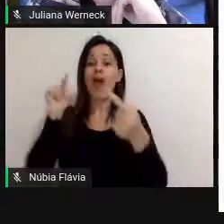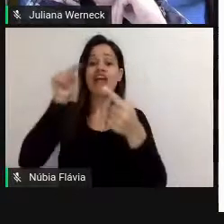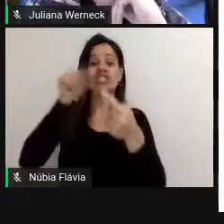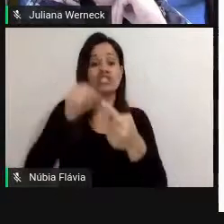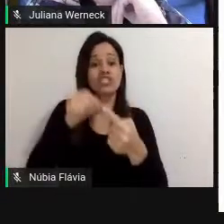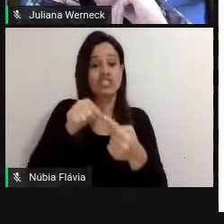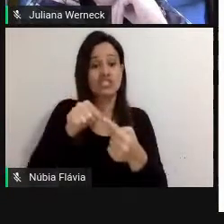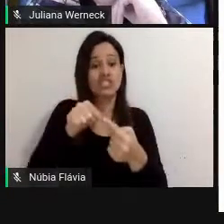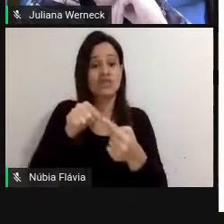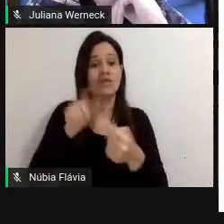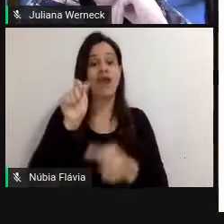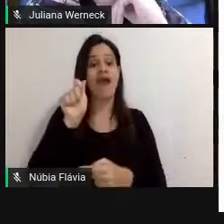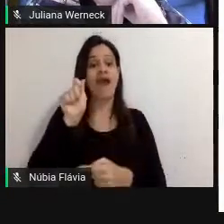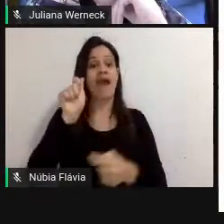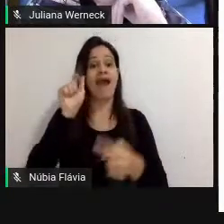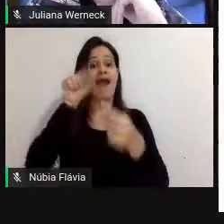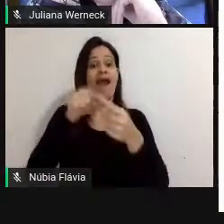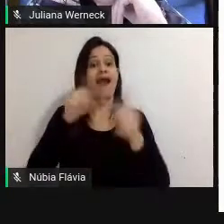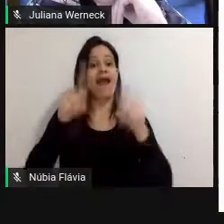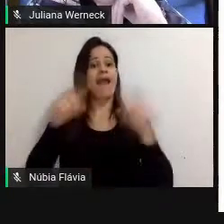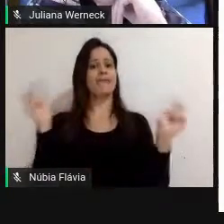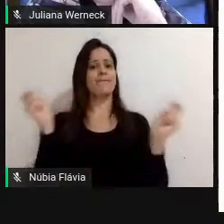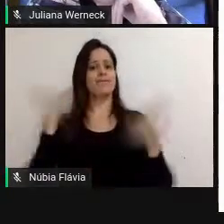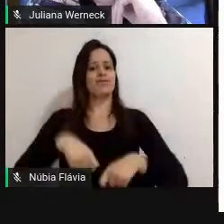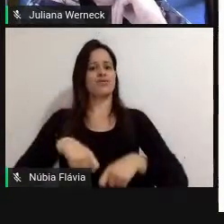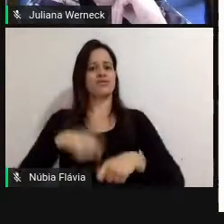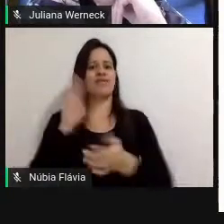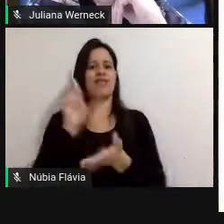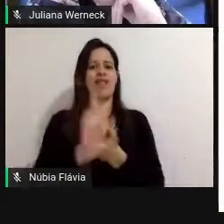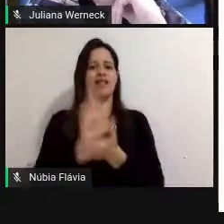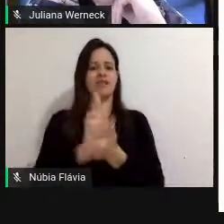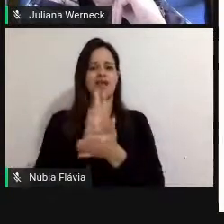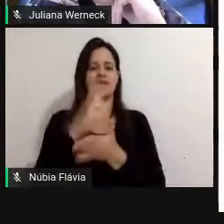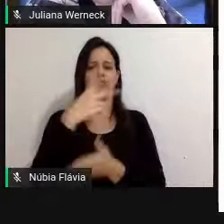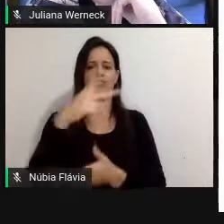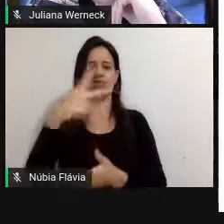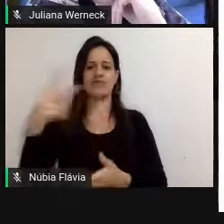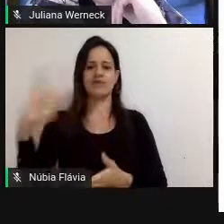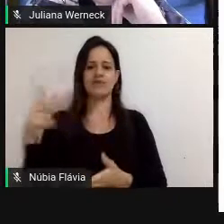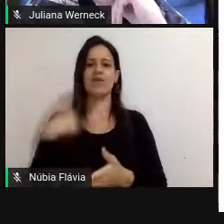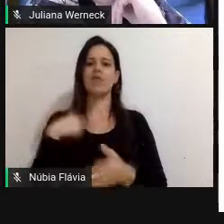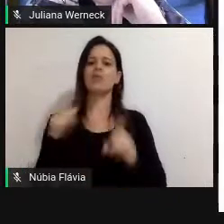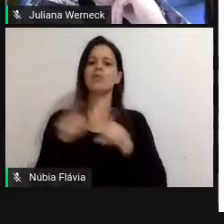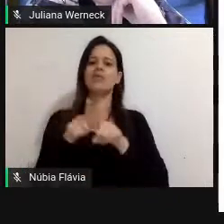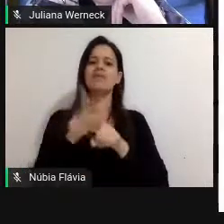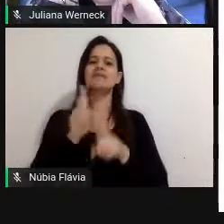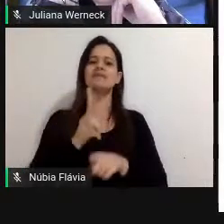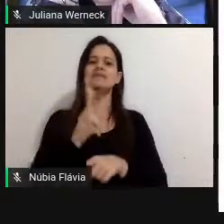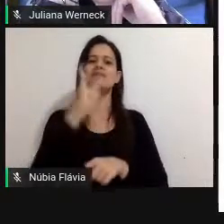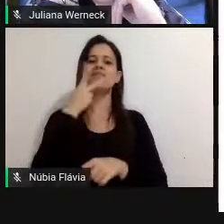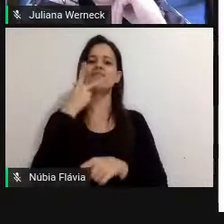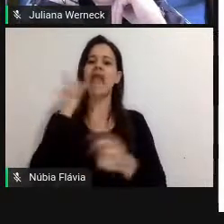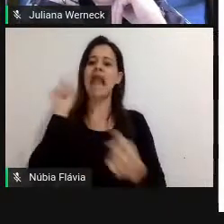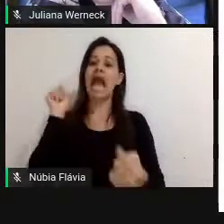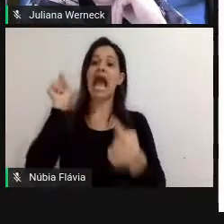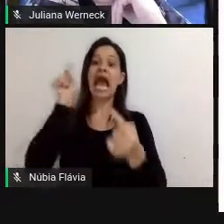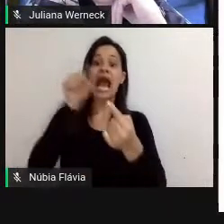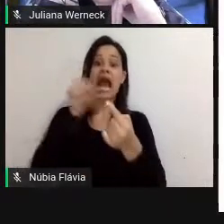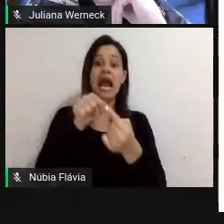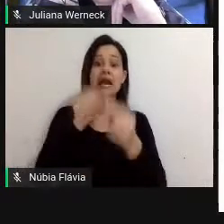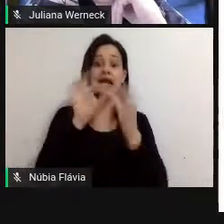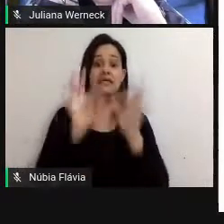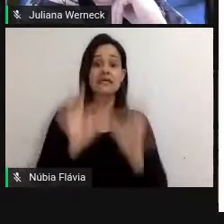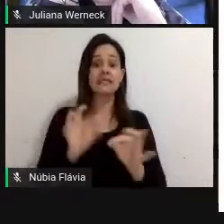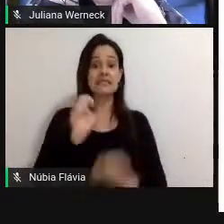ser potencial de se tornar realidade para você, né? E eu brinco sempre que esse atingível, por exemplo, se eu,